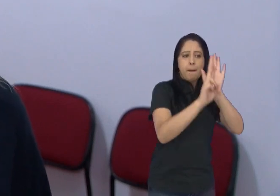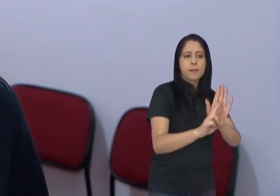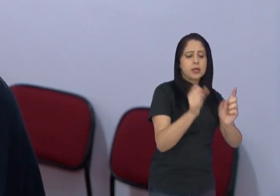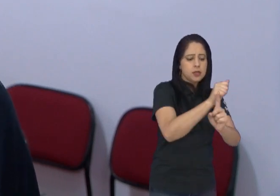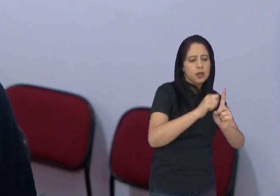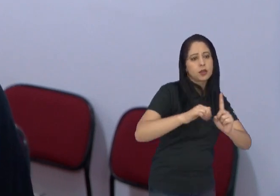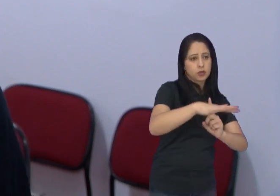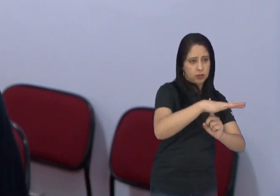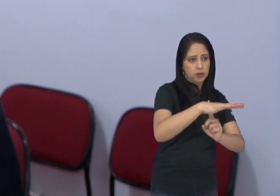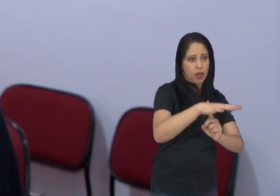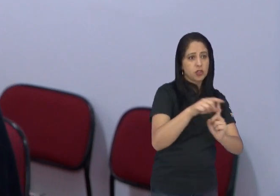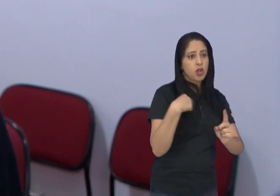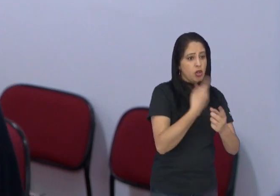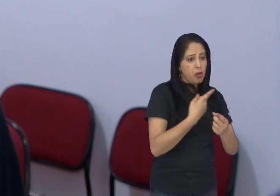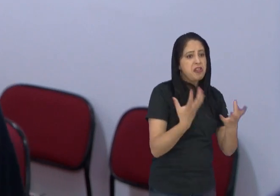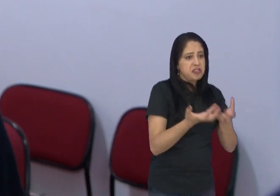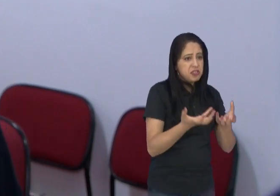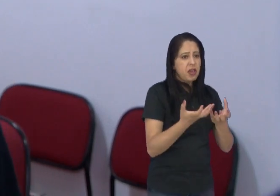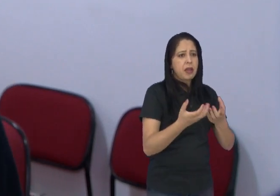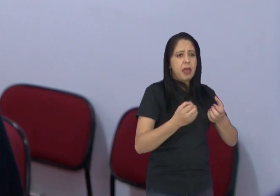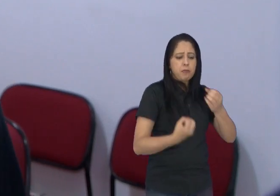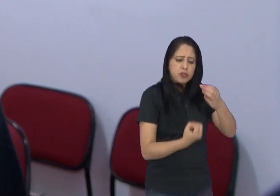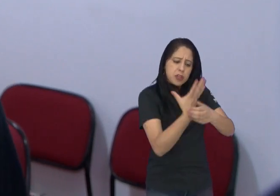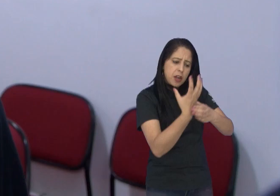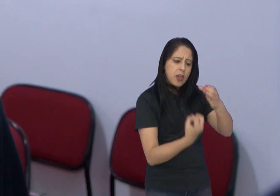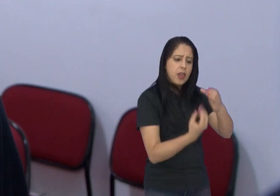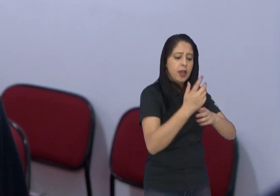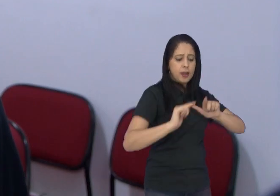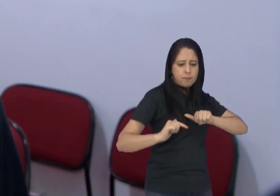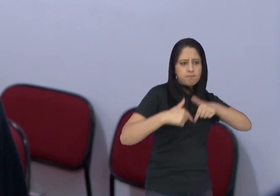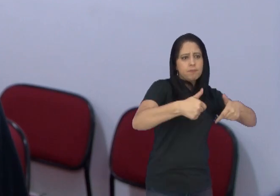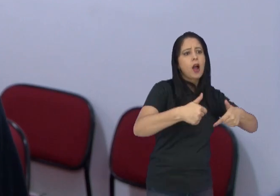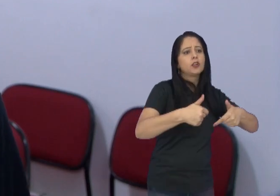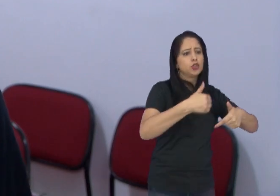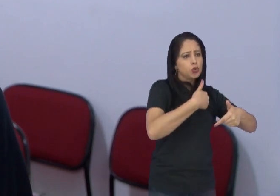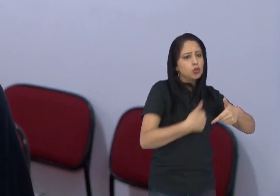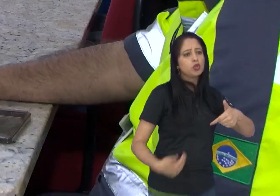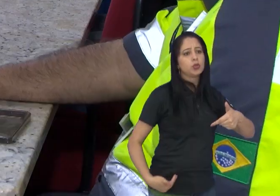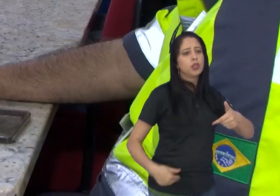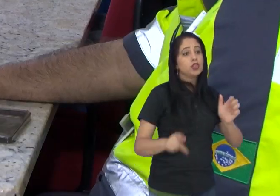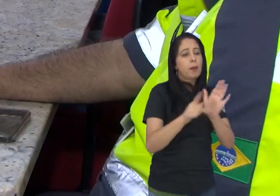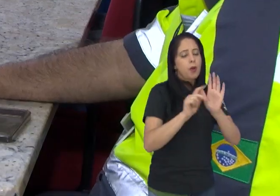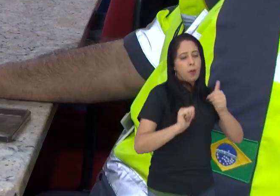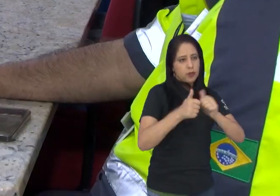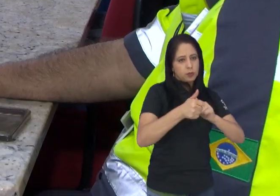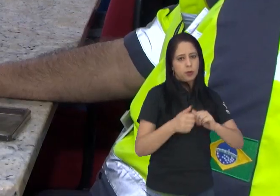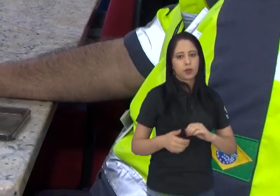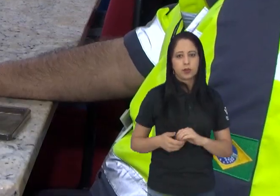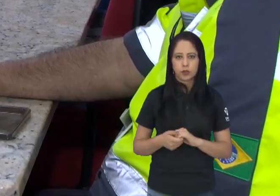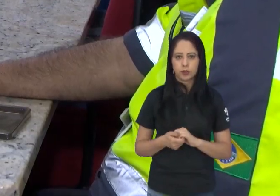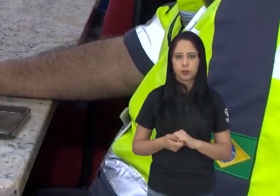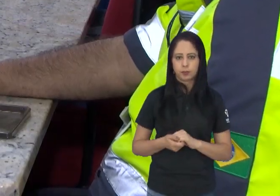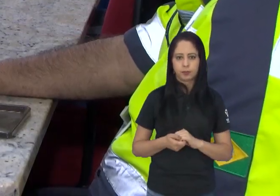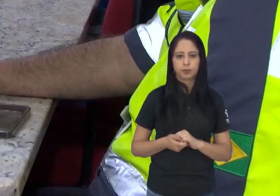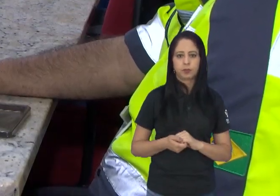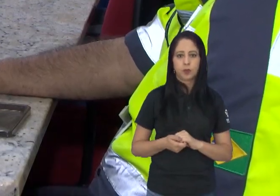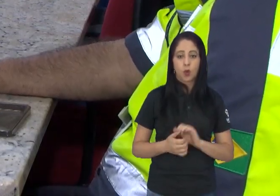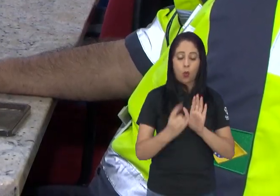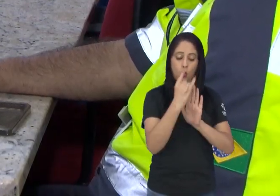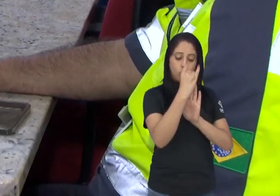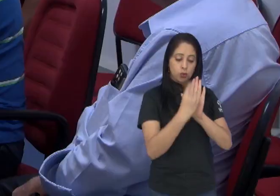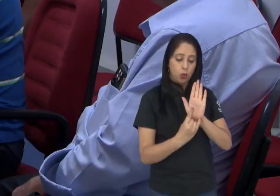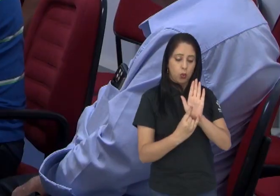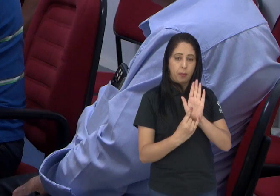em construir, de fato, a política pública que a gente pensa para o esporte. O documento entregue aos vereadores